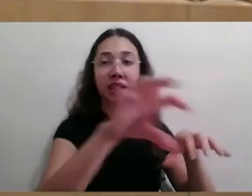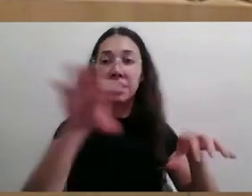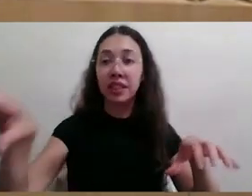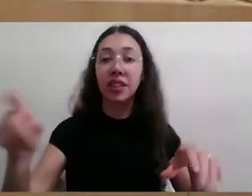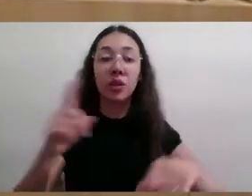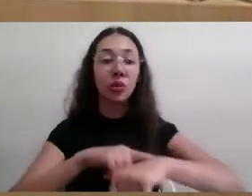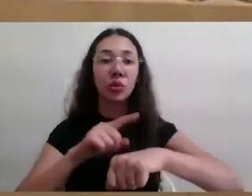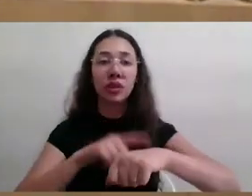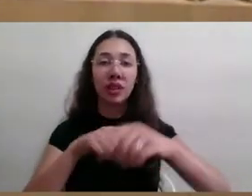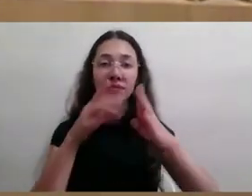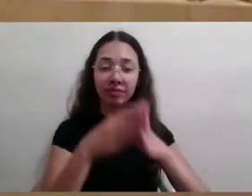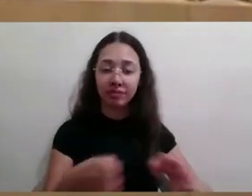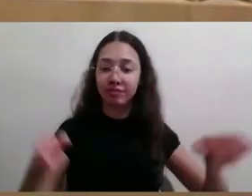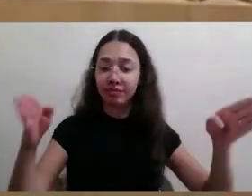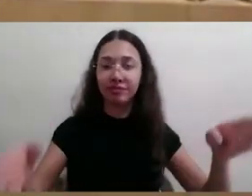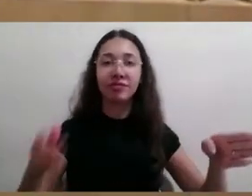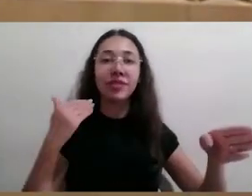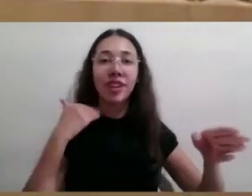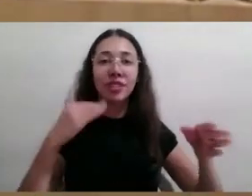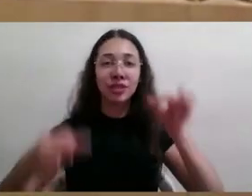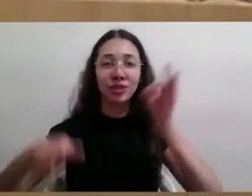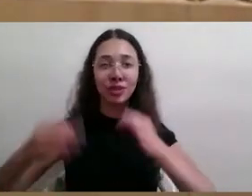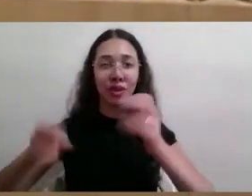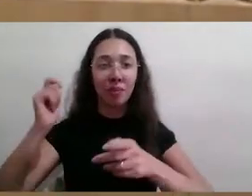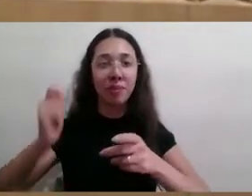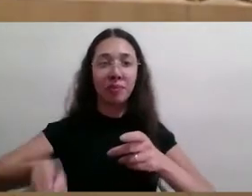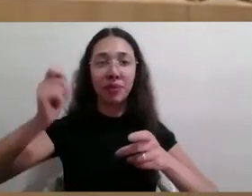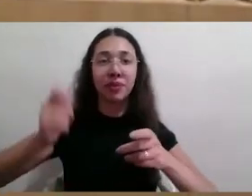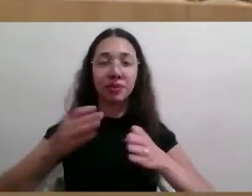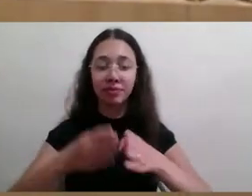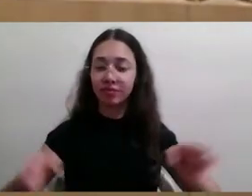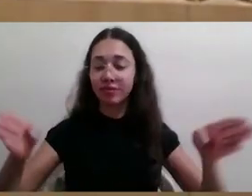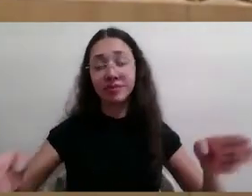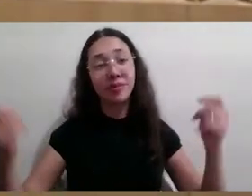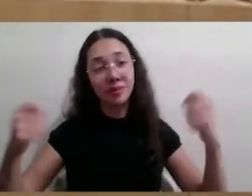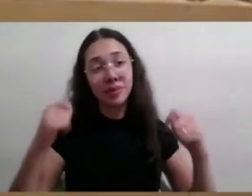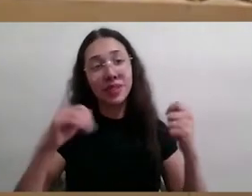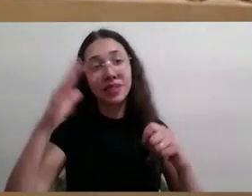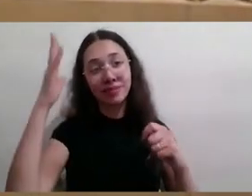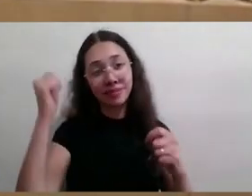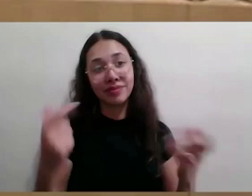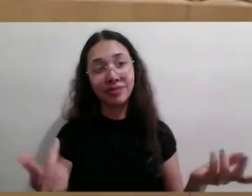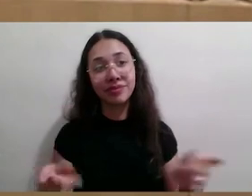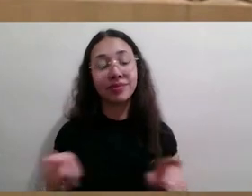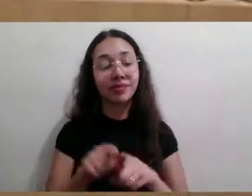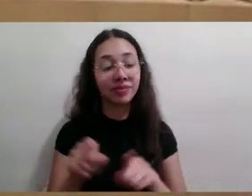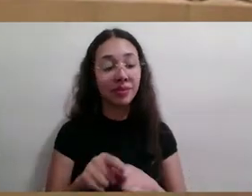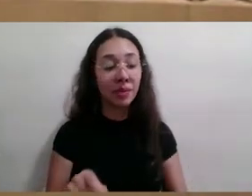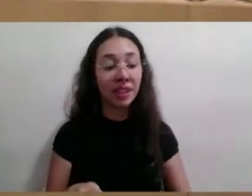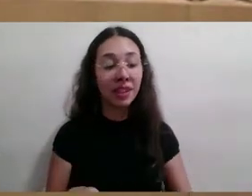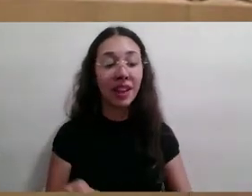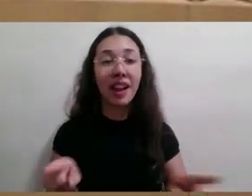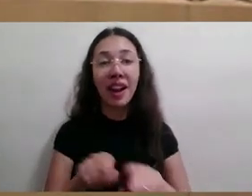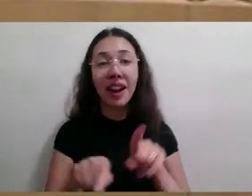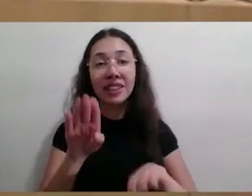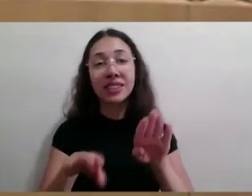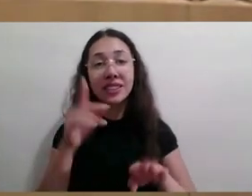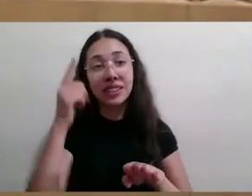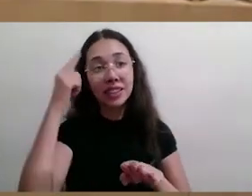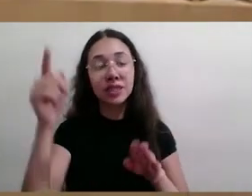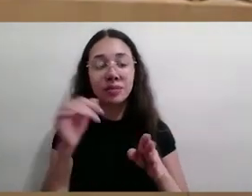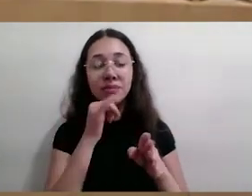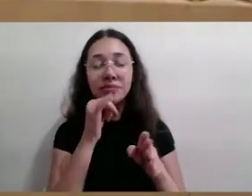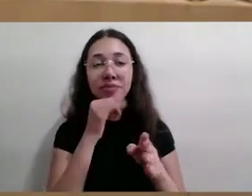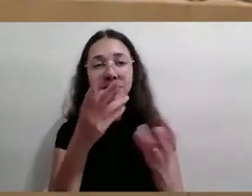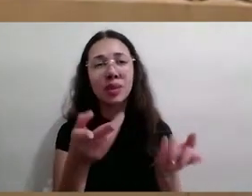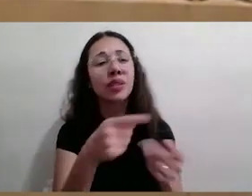talvez não seja o único critério, porque a gente tem que levar isso em conta também que o Pedro falou. Às vezes a gente pensa numa pauta de audiência mais extensa, mas por que